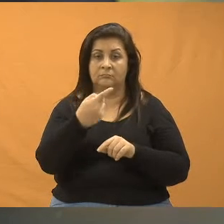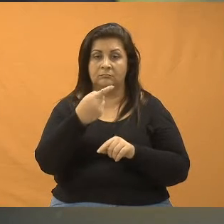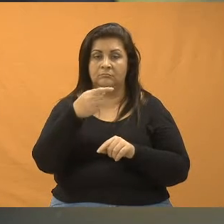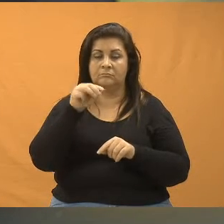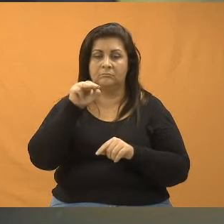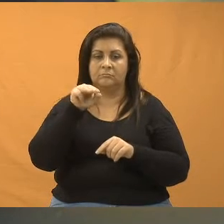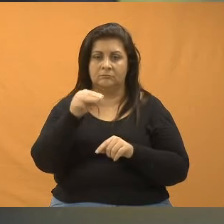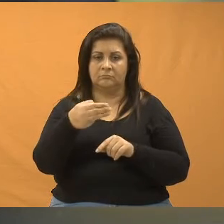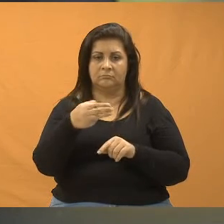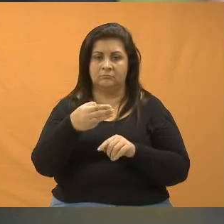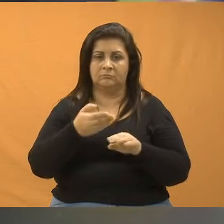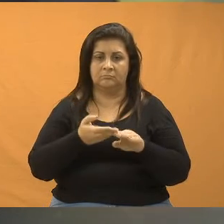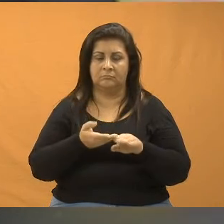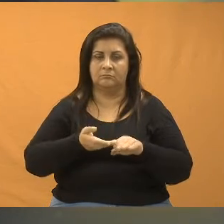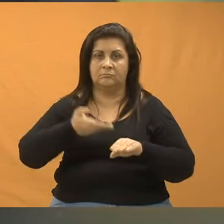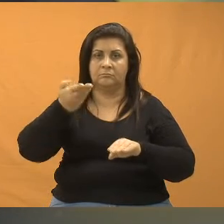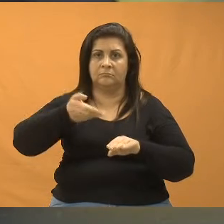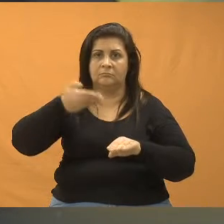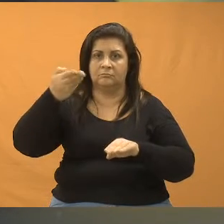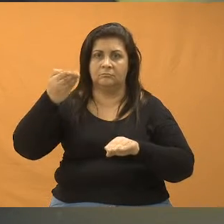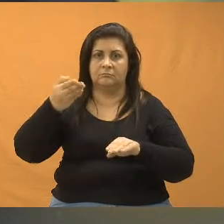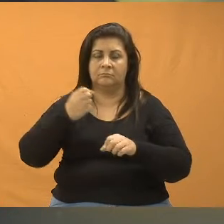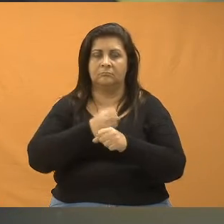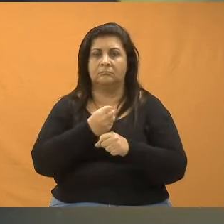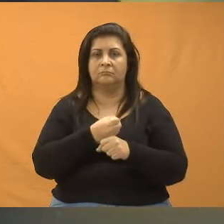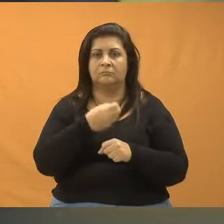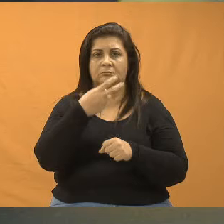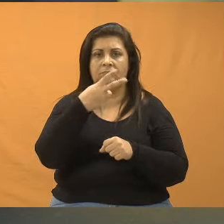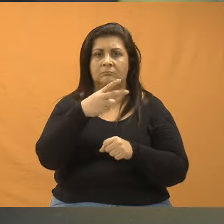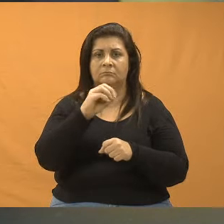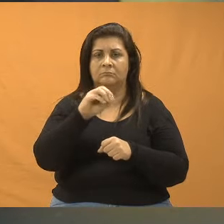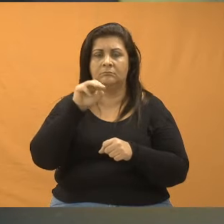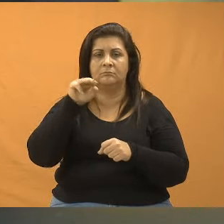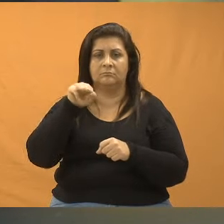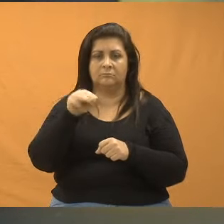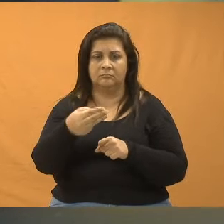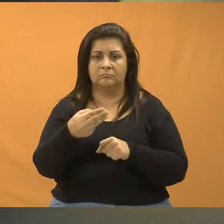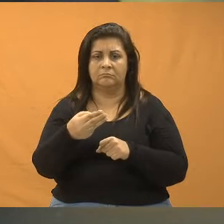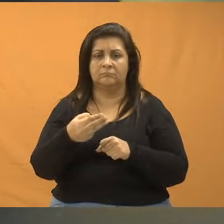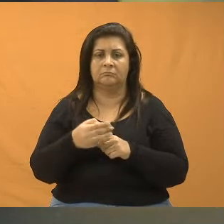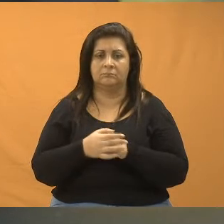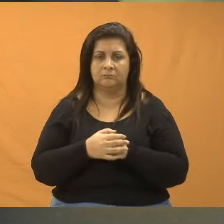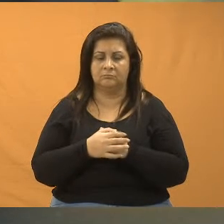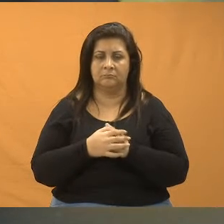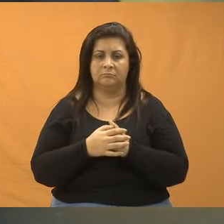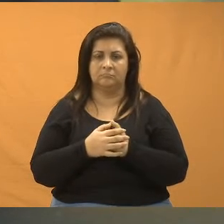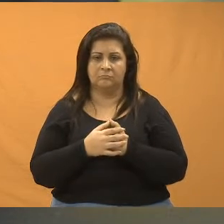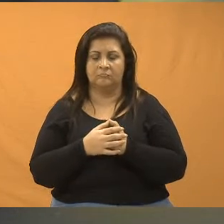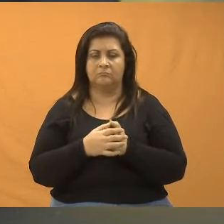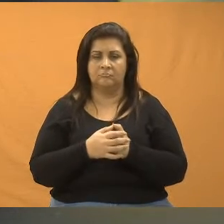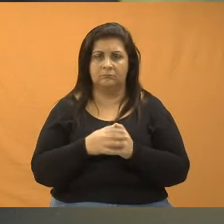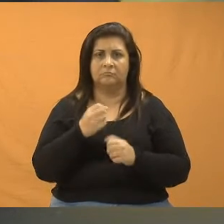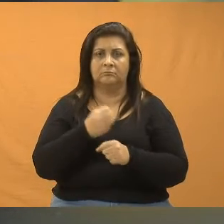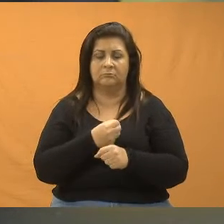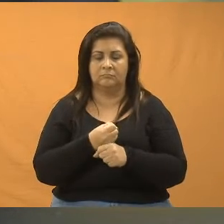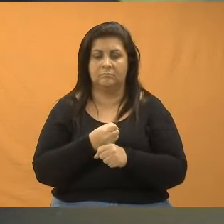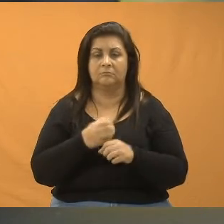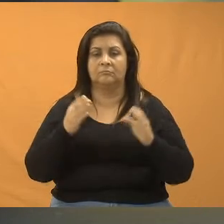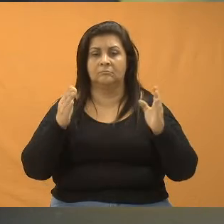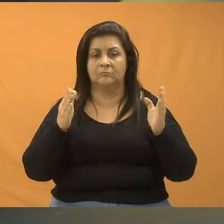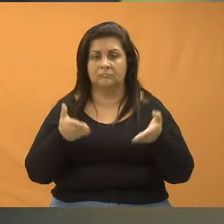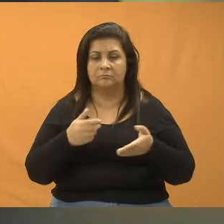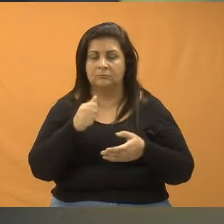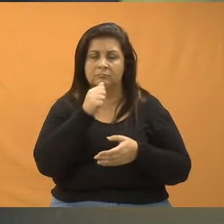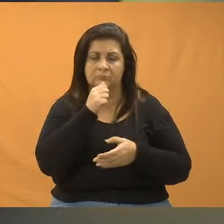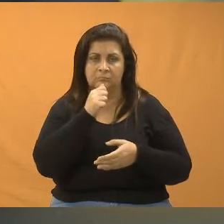R$1.650.000. Se acrescia 20 milhões por ano estava se crescendo 20 milhões por ano na dívida da Santa Casa. Hoje